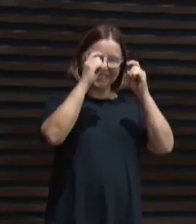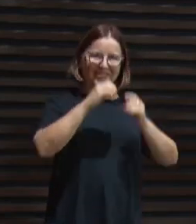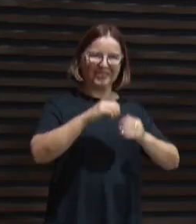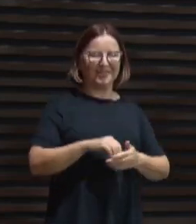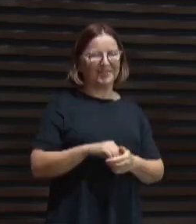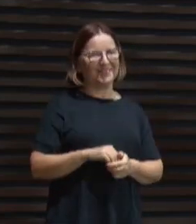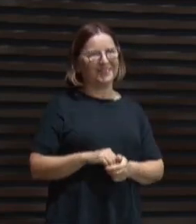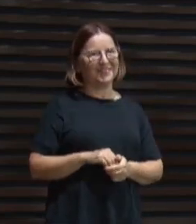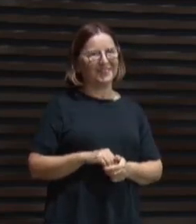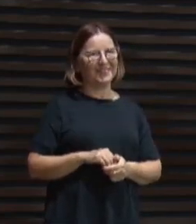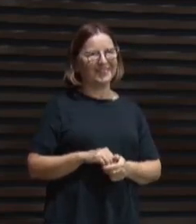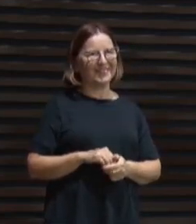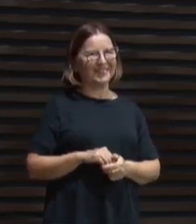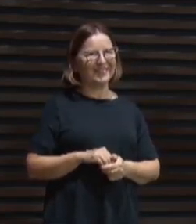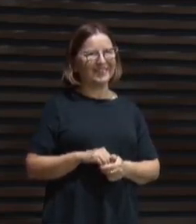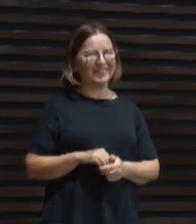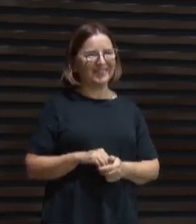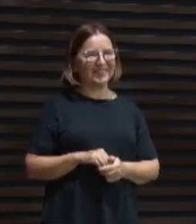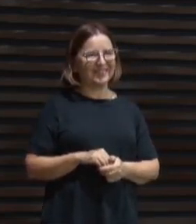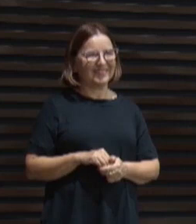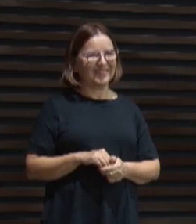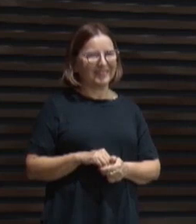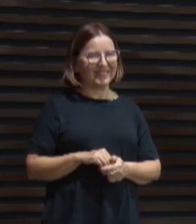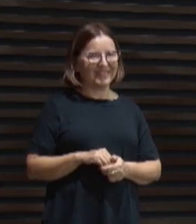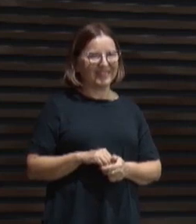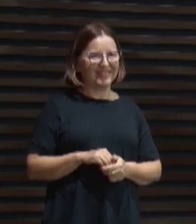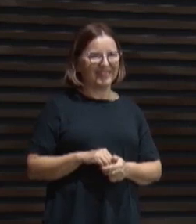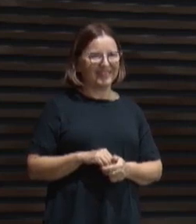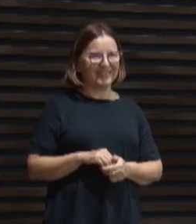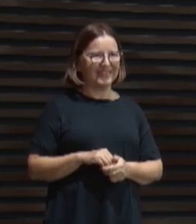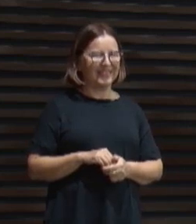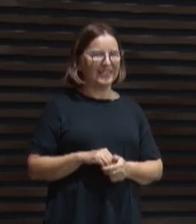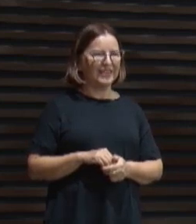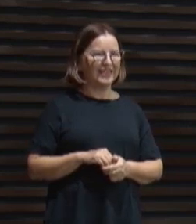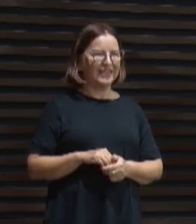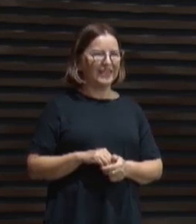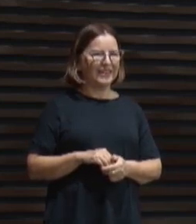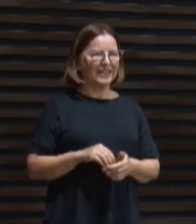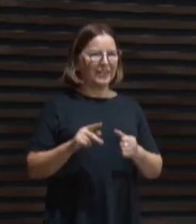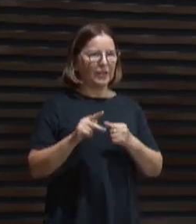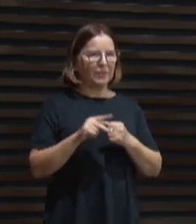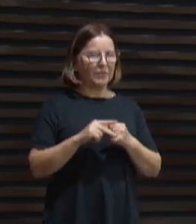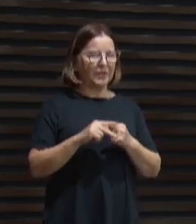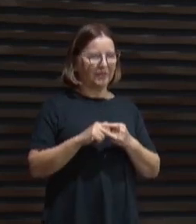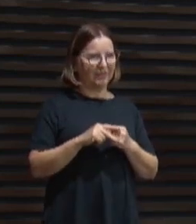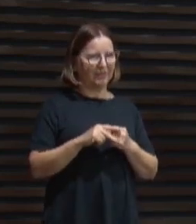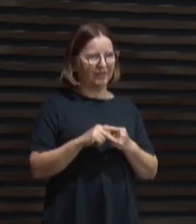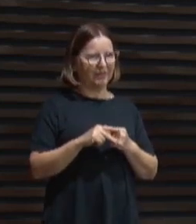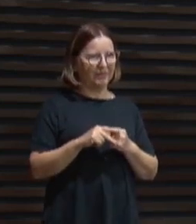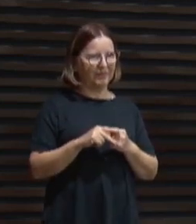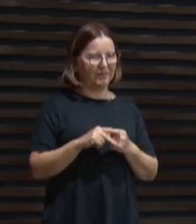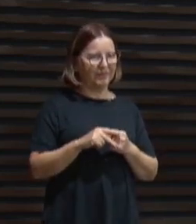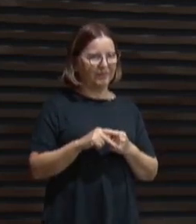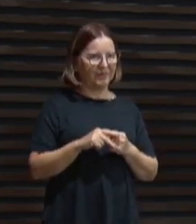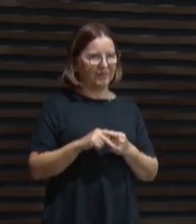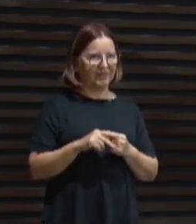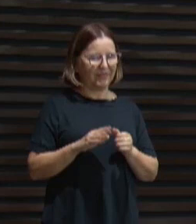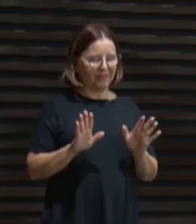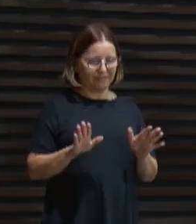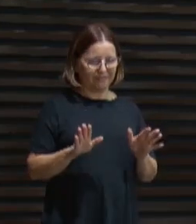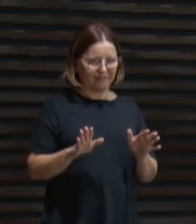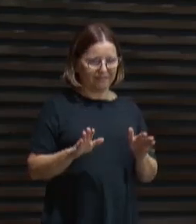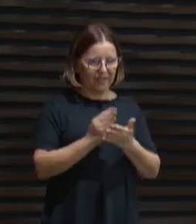Ele é o 888. Ele não tem, ele é sempre, alguns